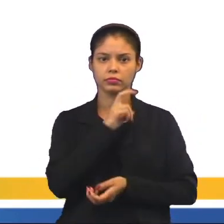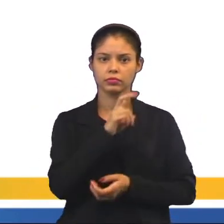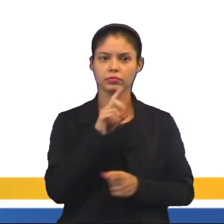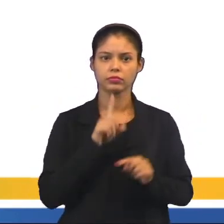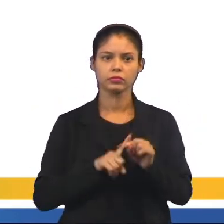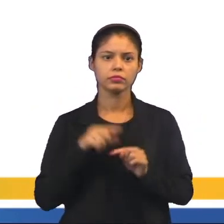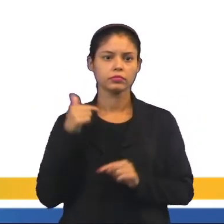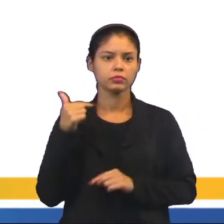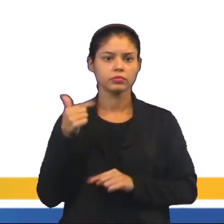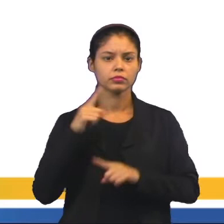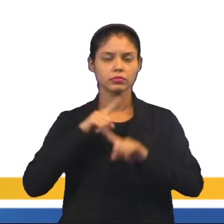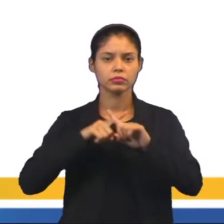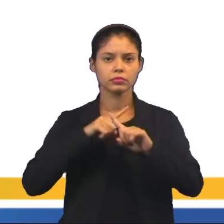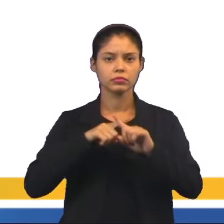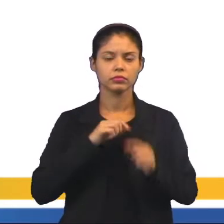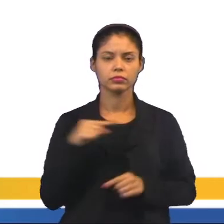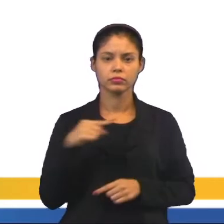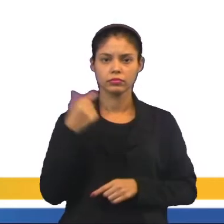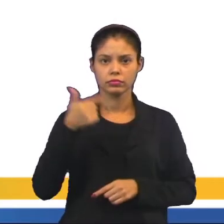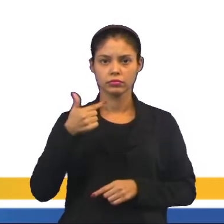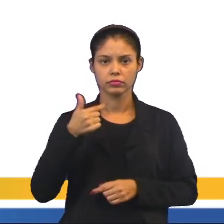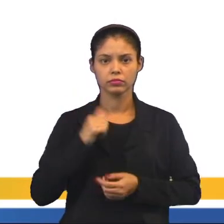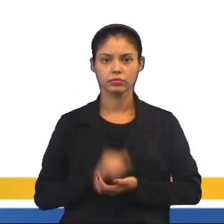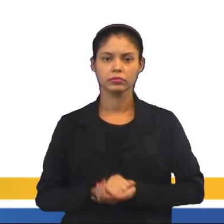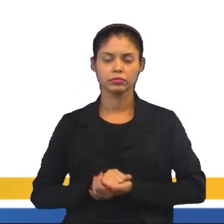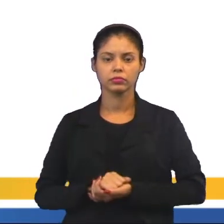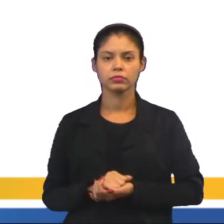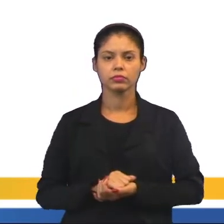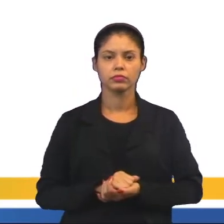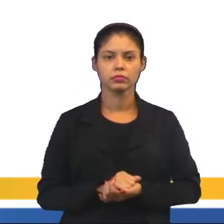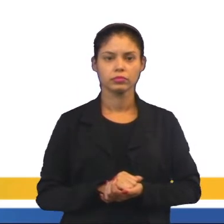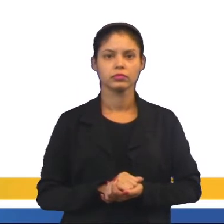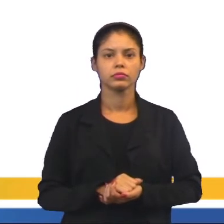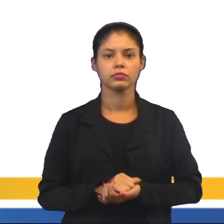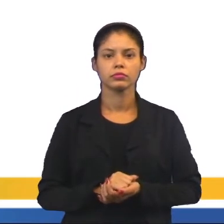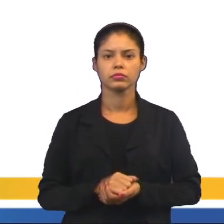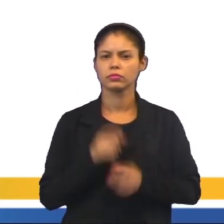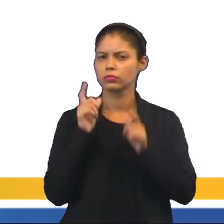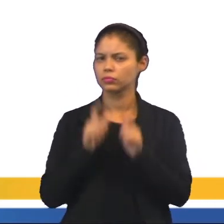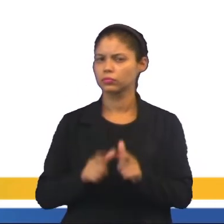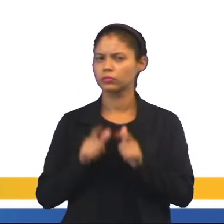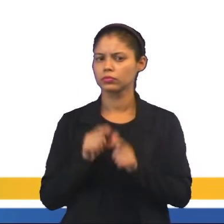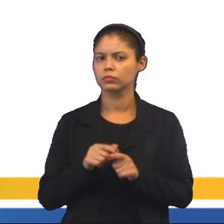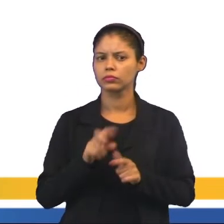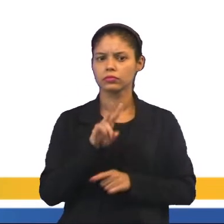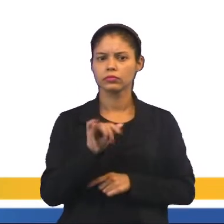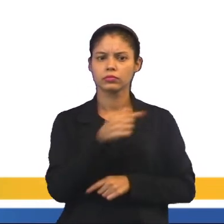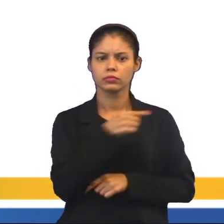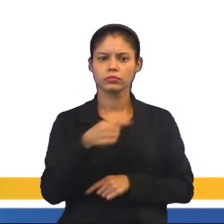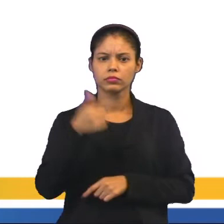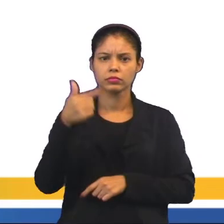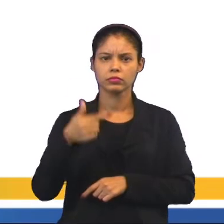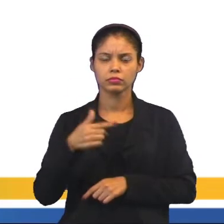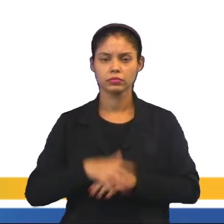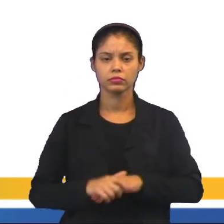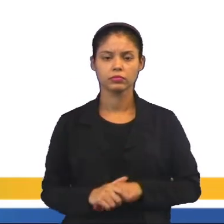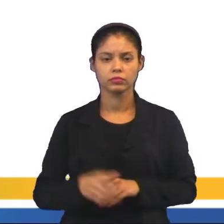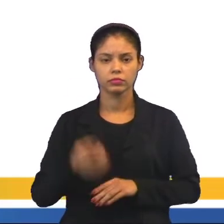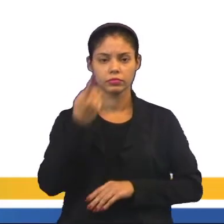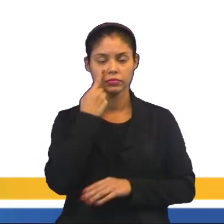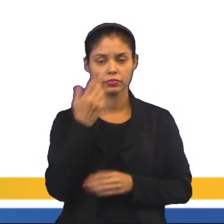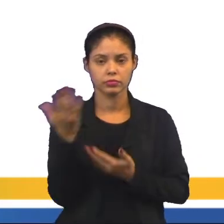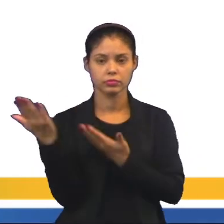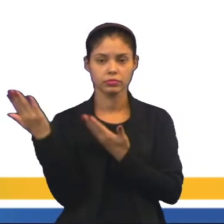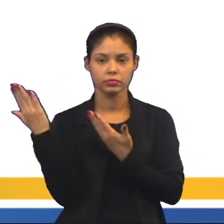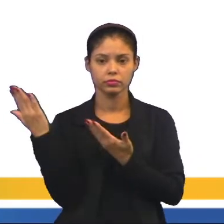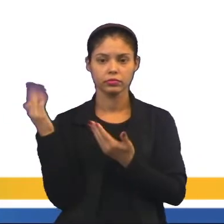mais 2 vezes menos 2. Da onde é que veio esse menos 2 aí? Observa